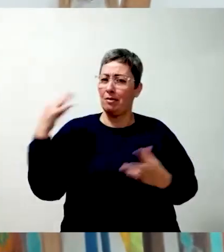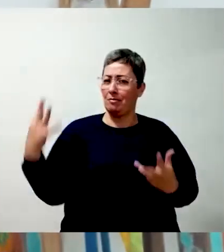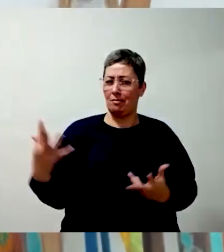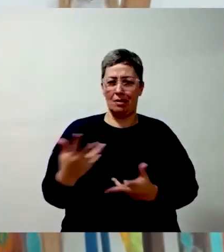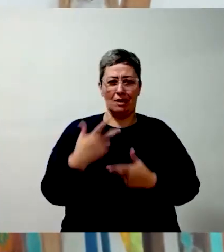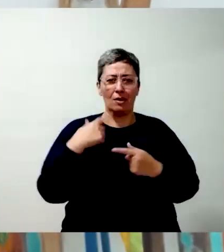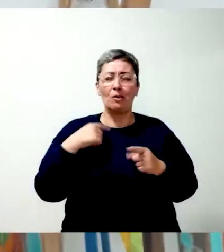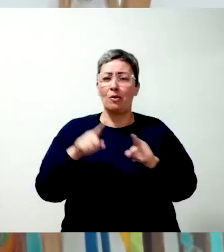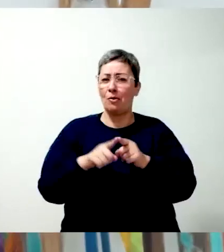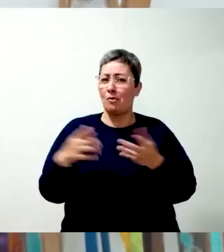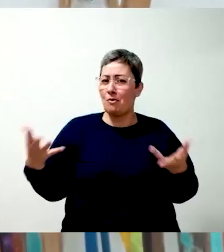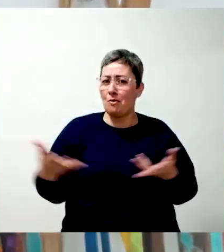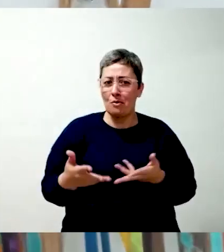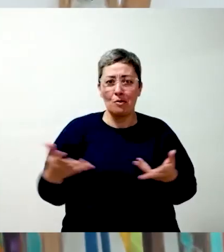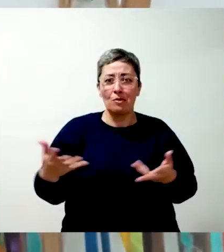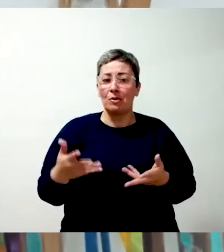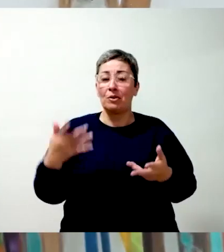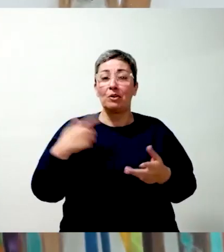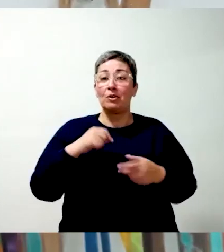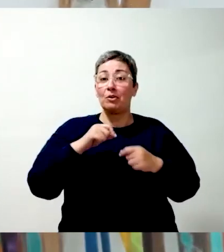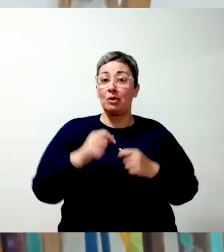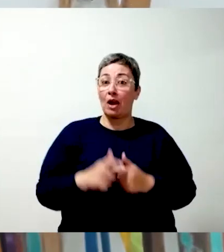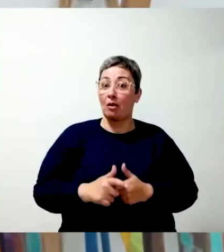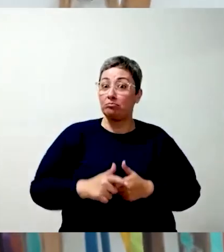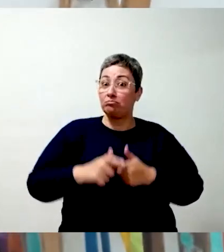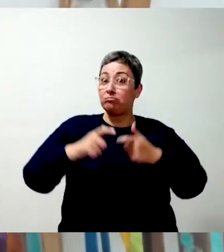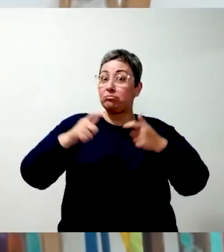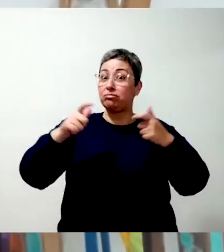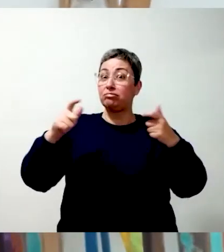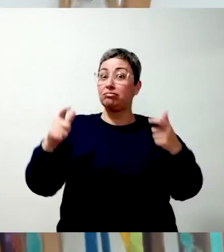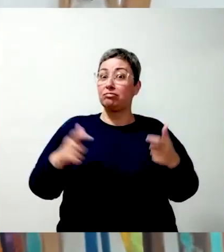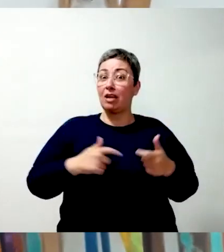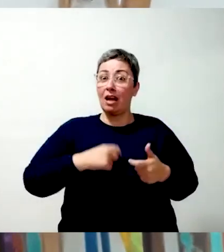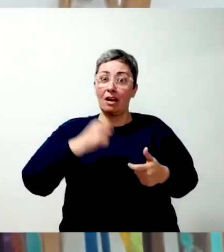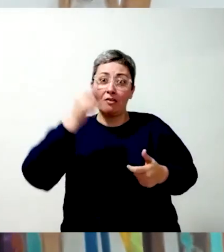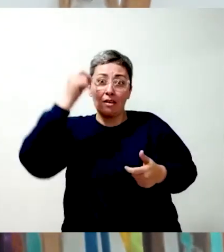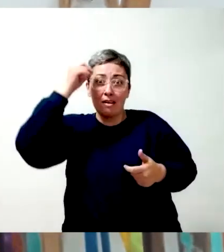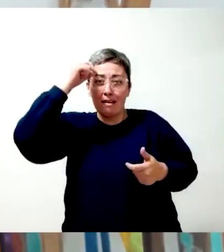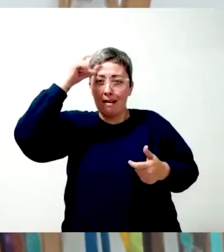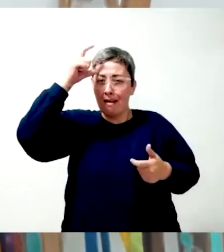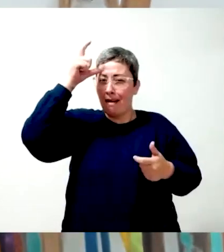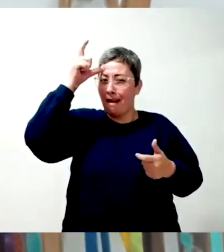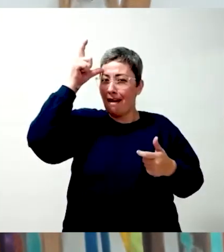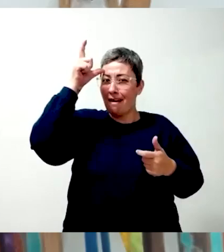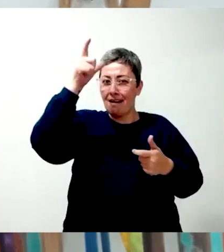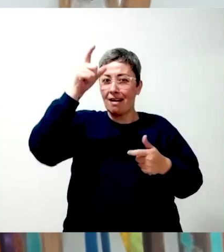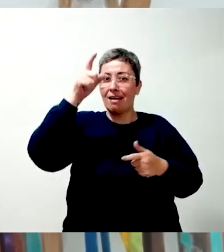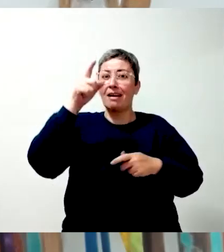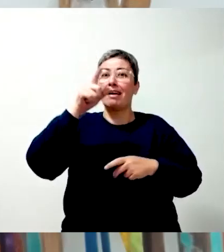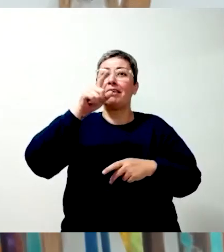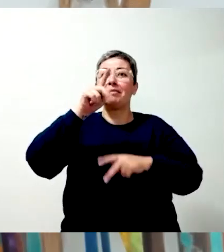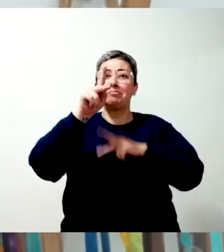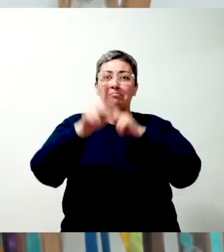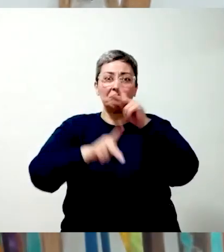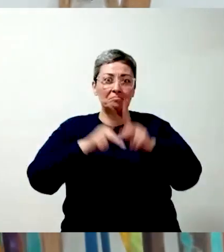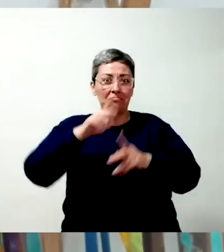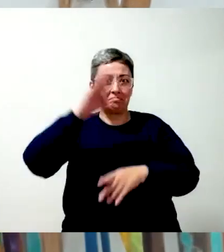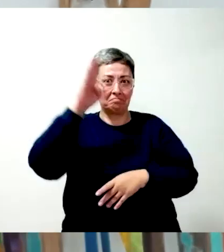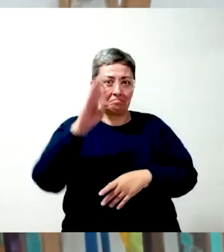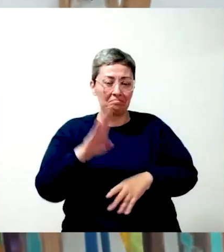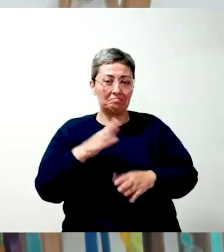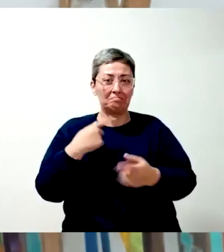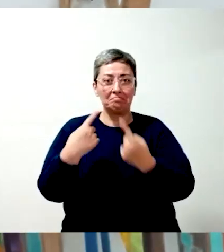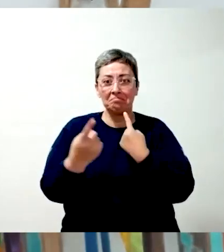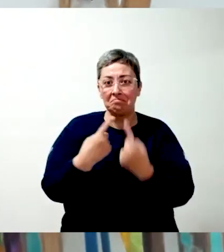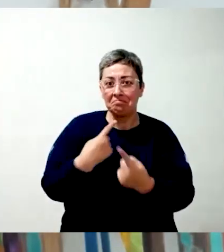oportunidade fantástica que teremos no dia de hoje de ampliarmos a cultura popular brasileira